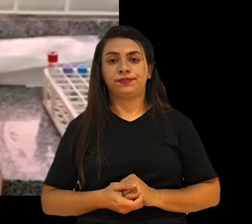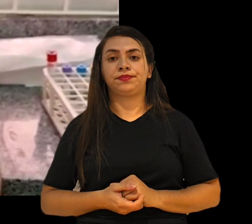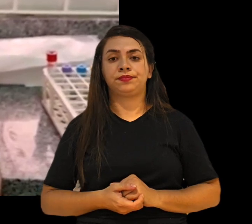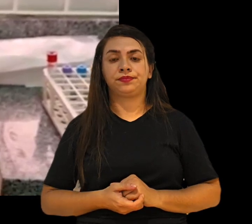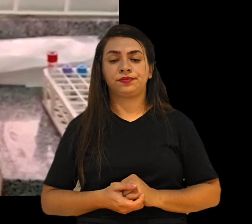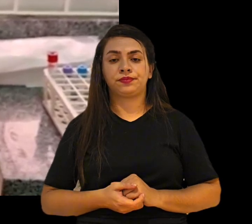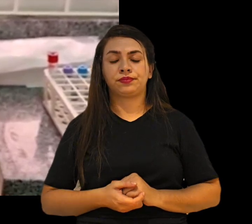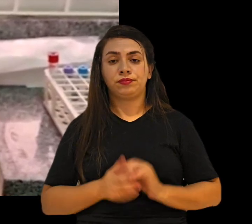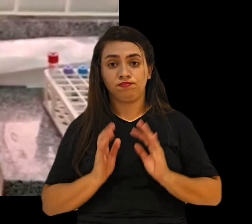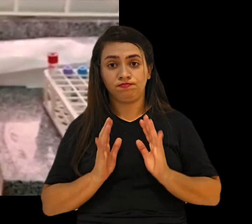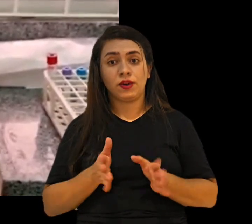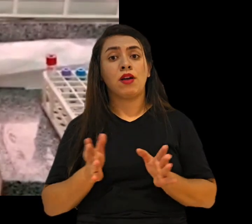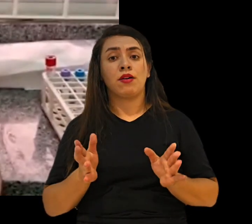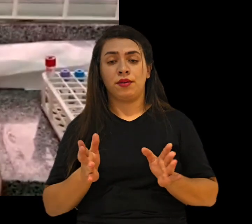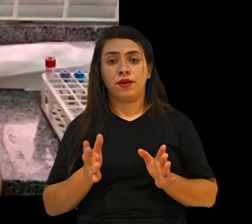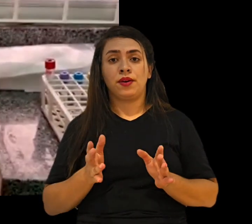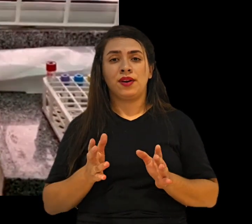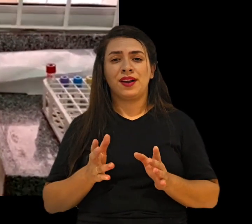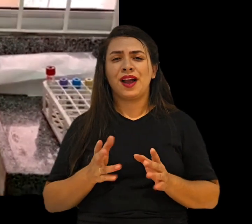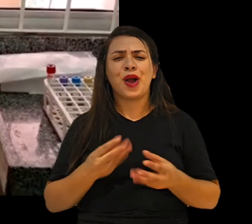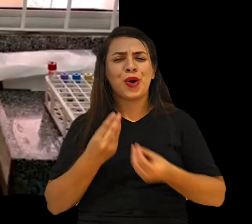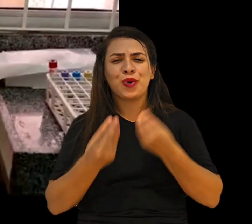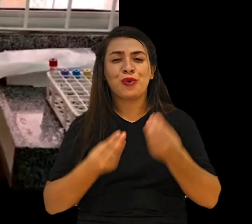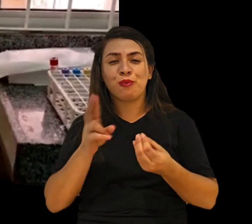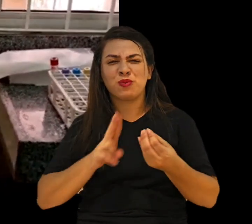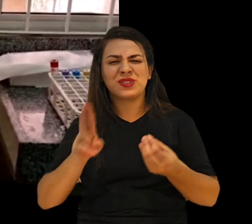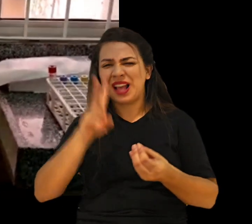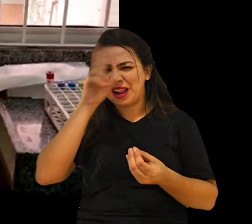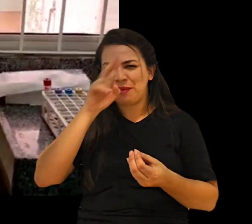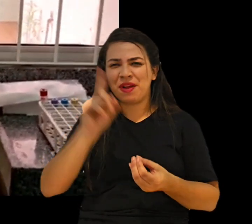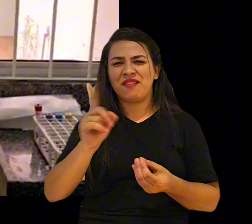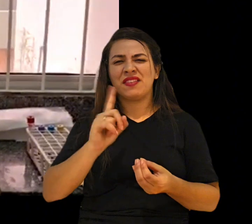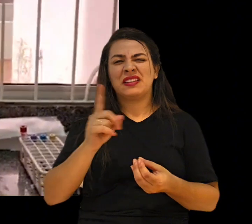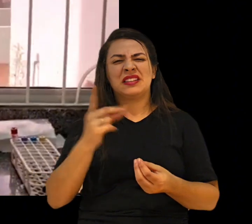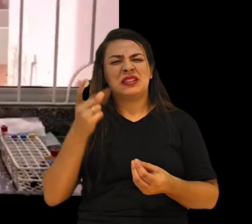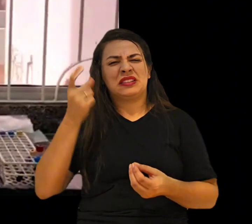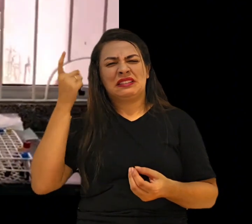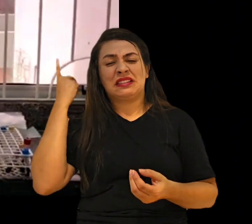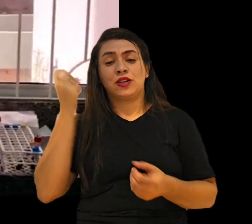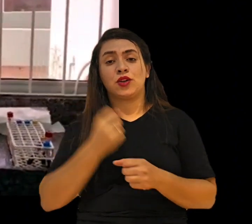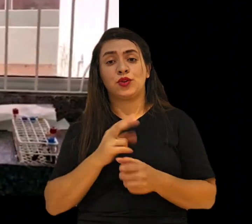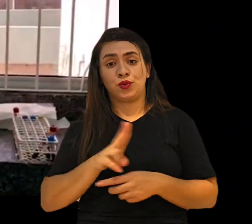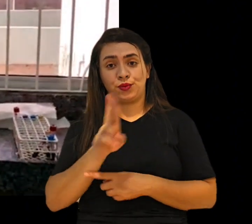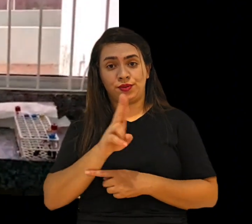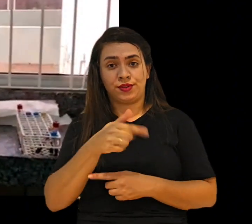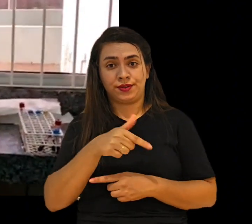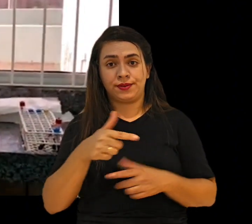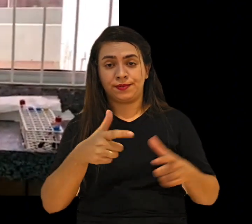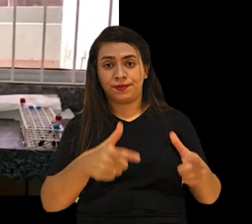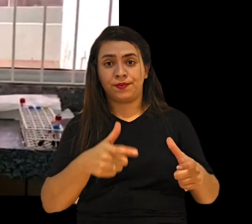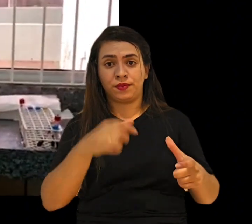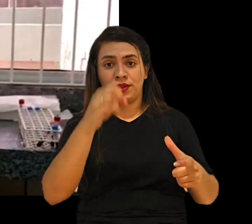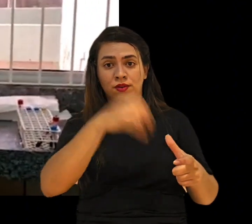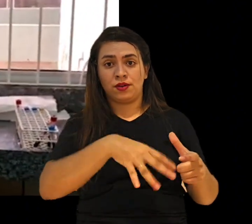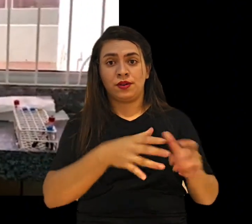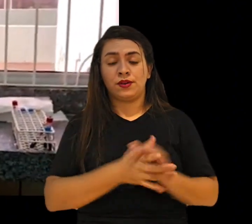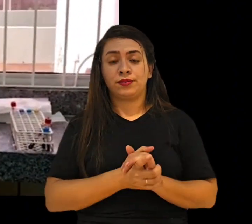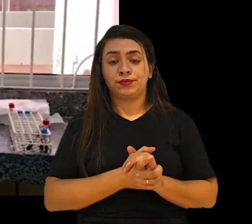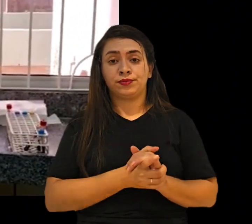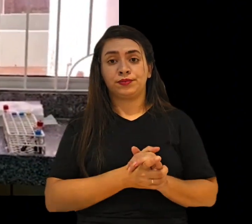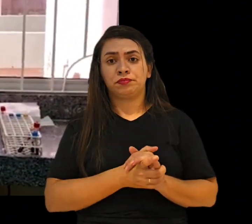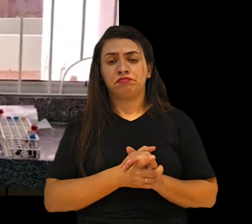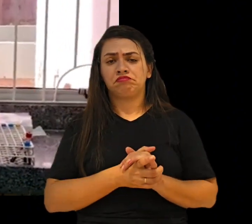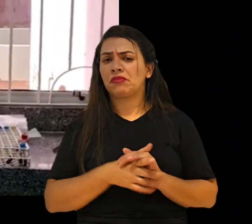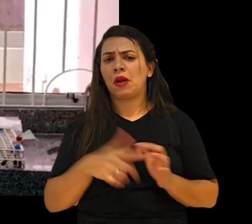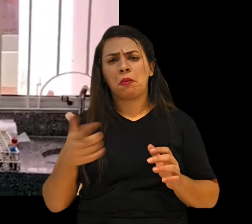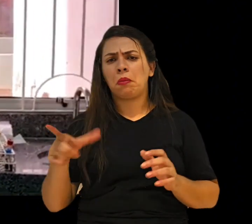Girei. E joga assim. Tá? Eu usei esse aqui tem muitos anos atrás, por isso que eu não lembrava mais.